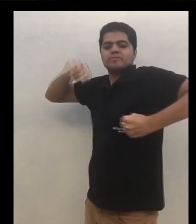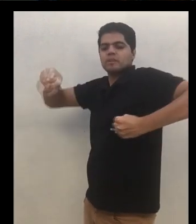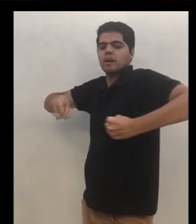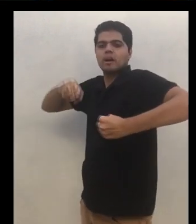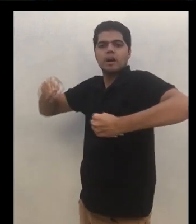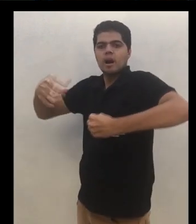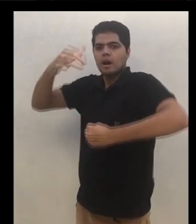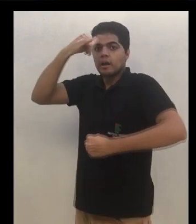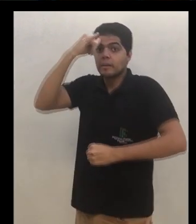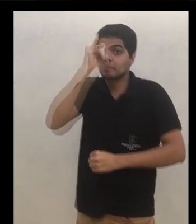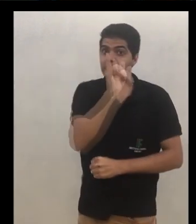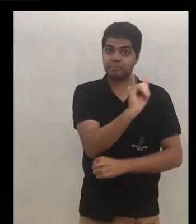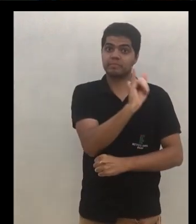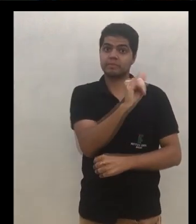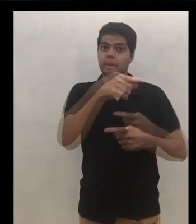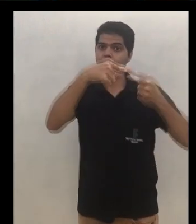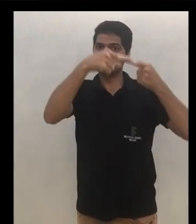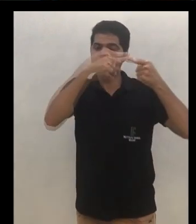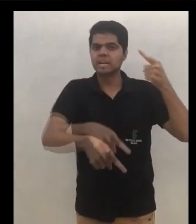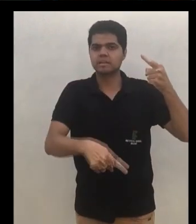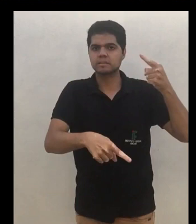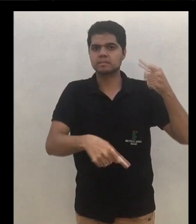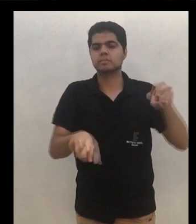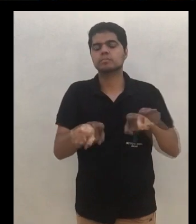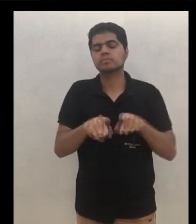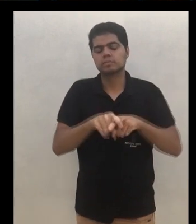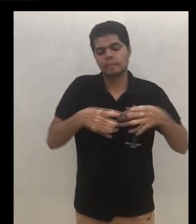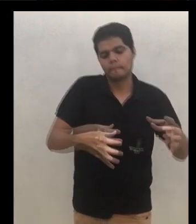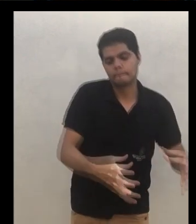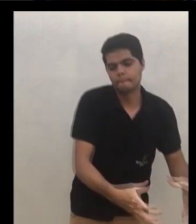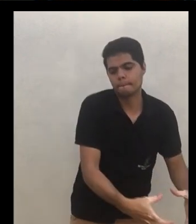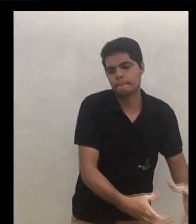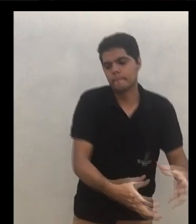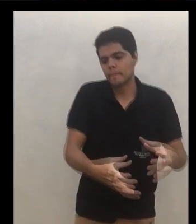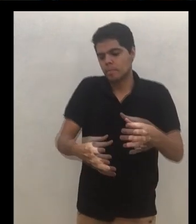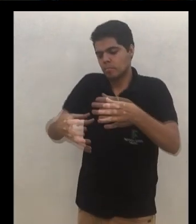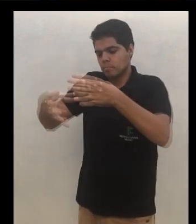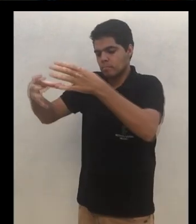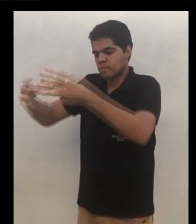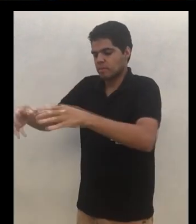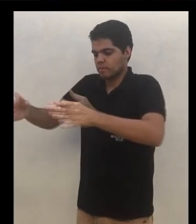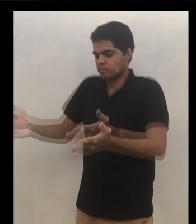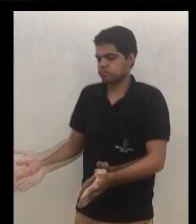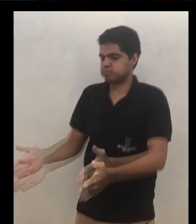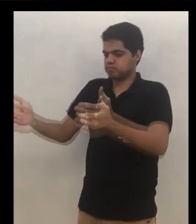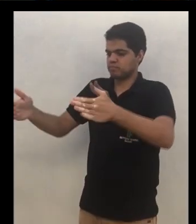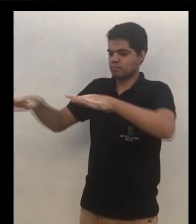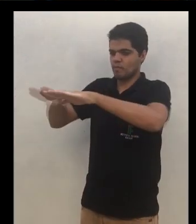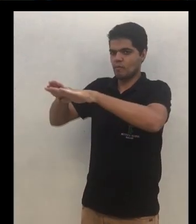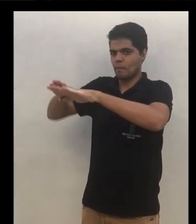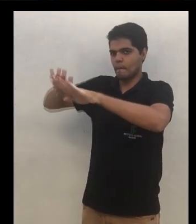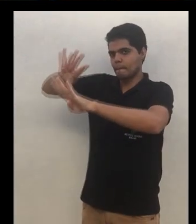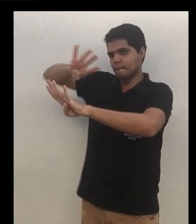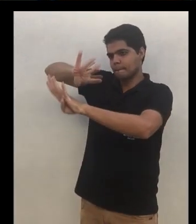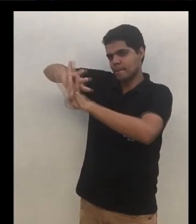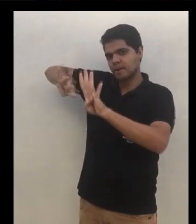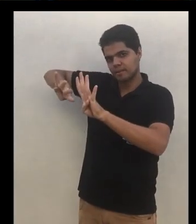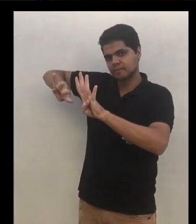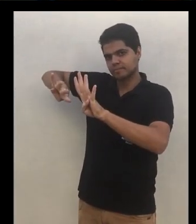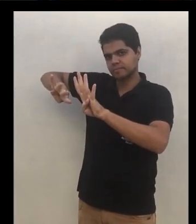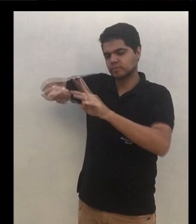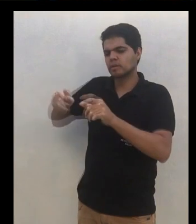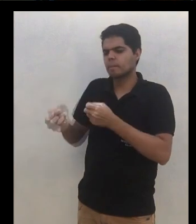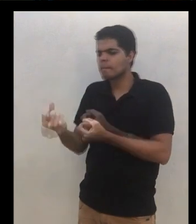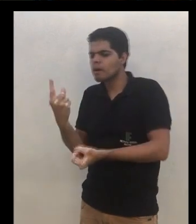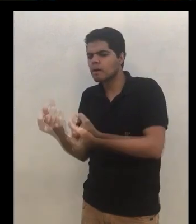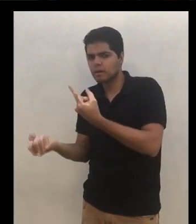O ideal é pegar pelo dorso e colocar na caixa, sem superlotar. Lembrando que os animais, antes de ir para o abate,